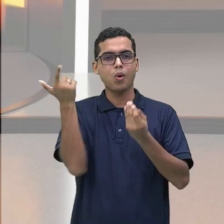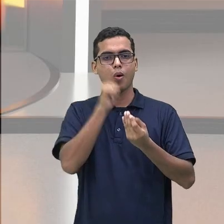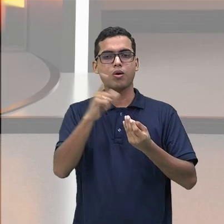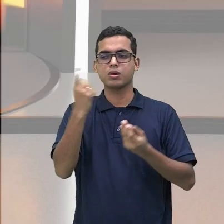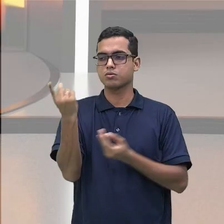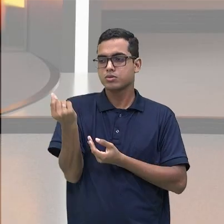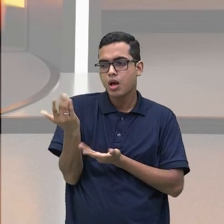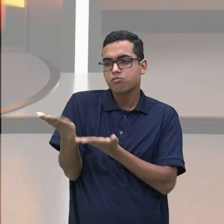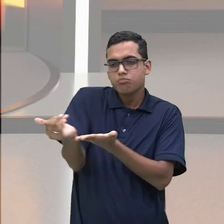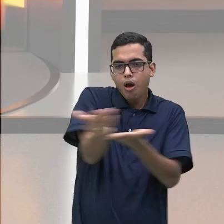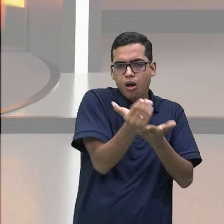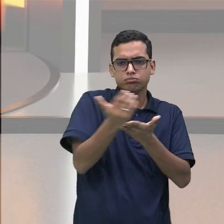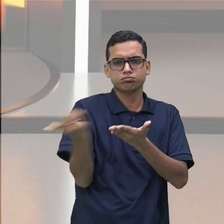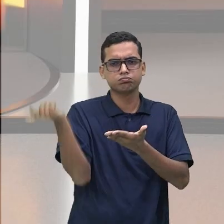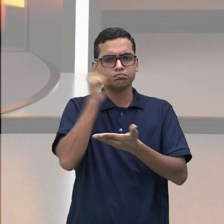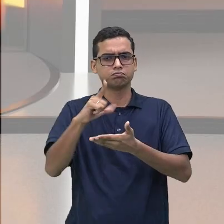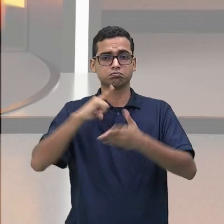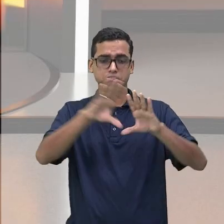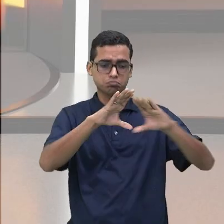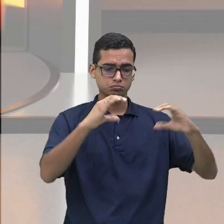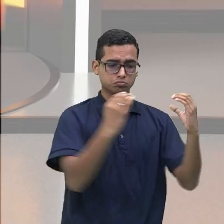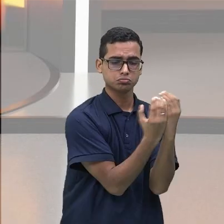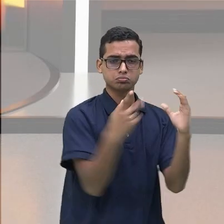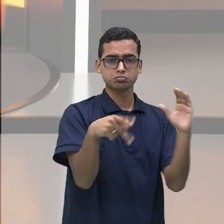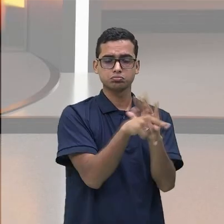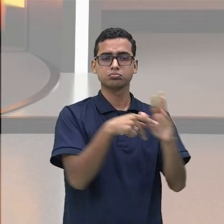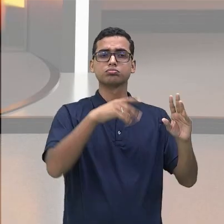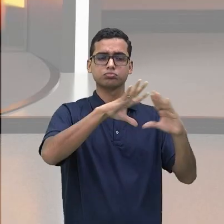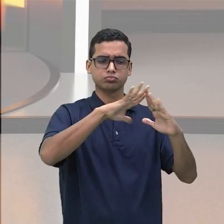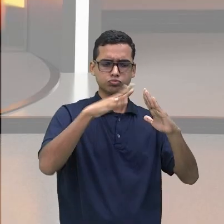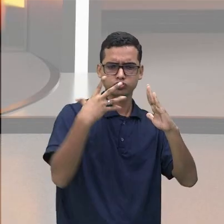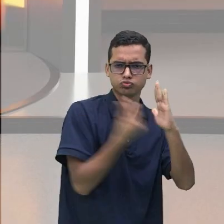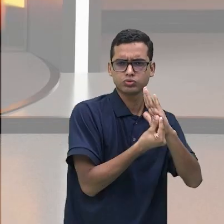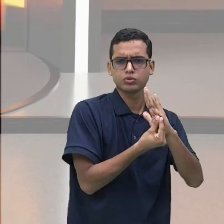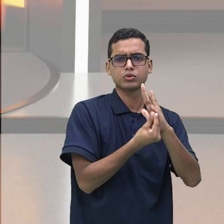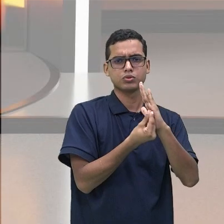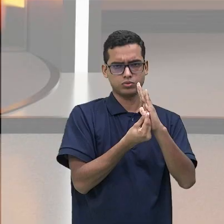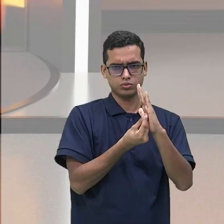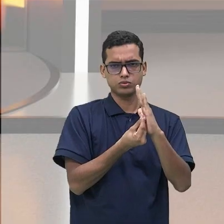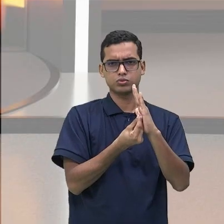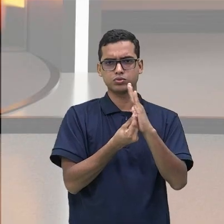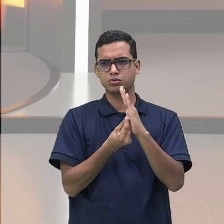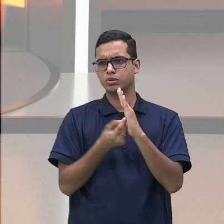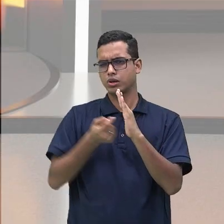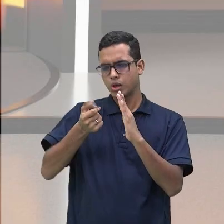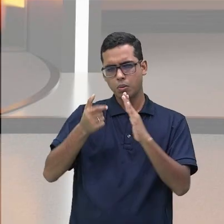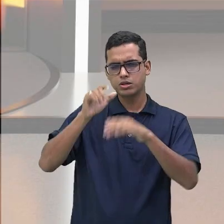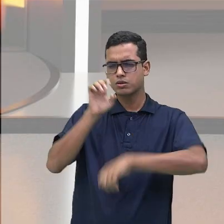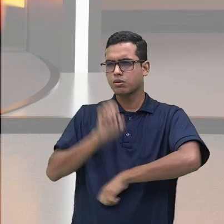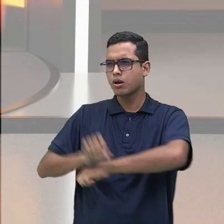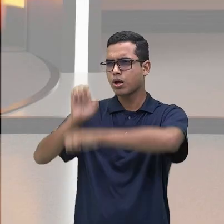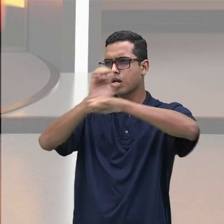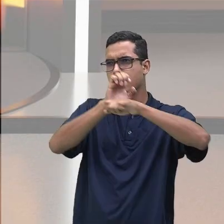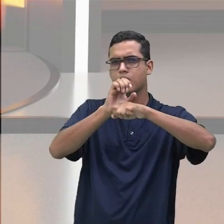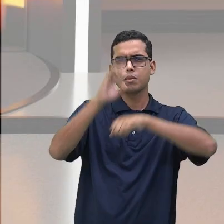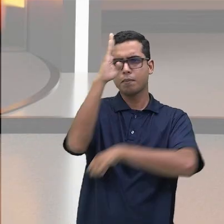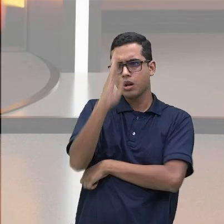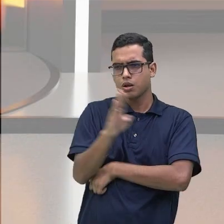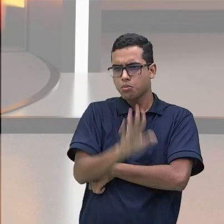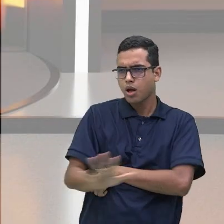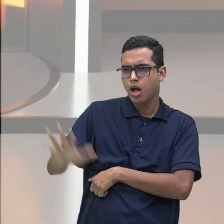Então, existem comunidades quilombolas, gente, em quase todo os estados brasileiros, principalmente nas